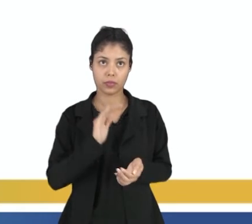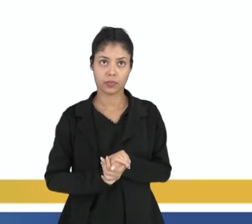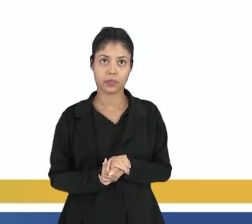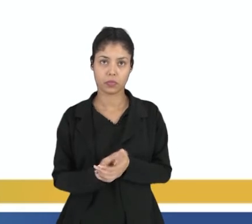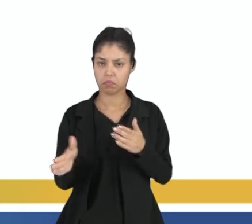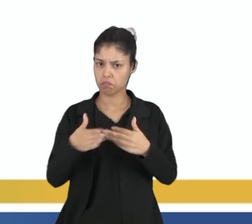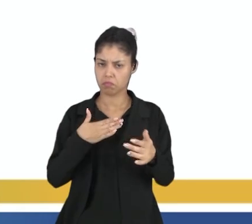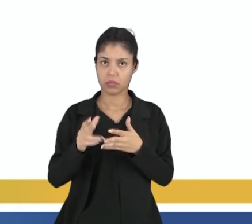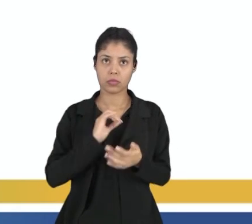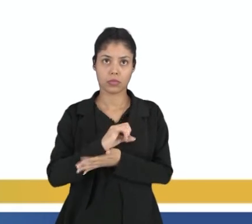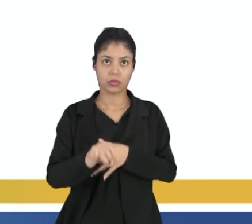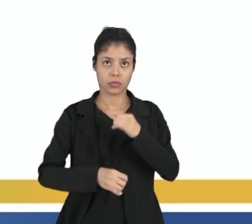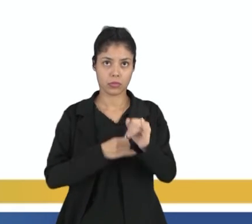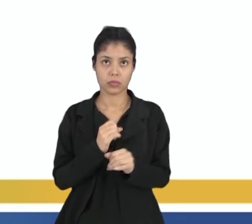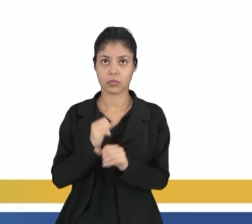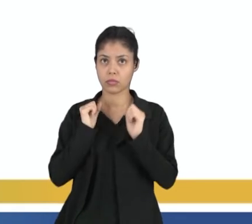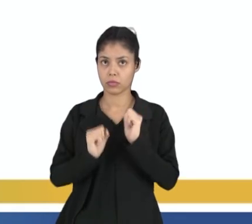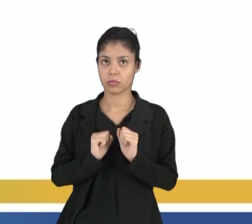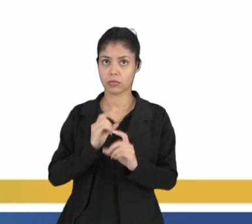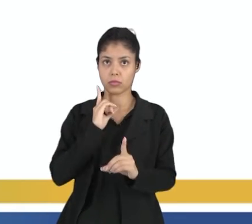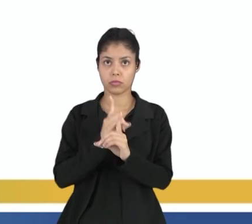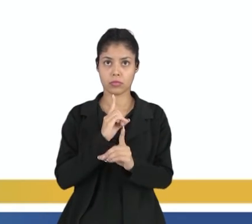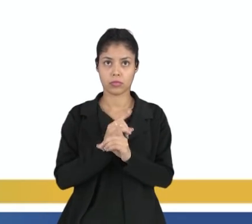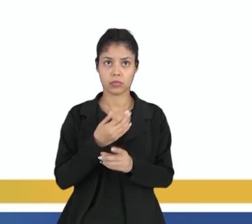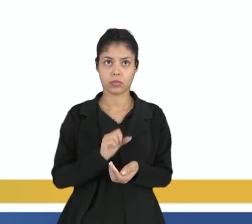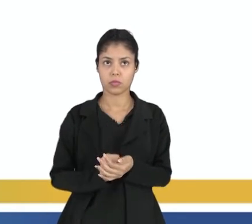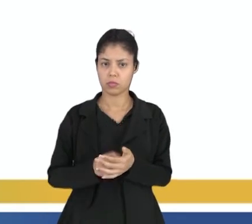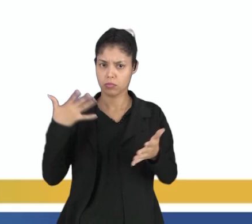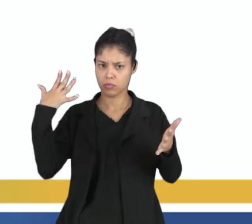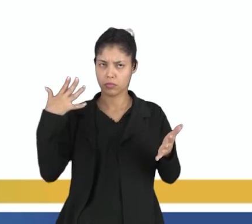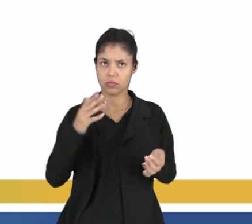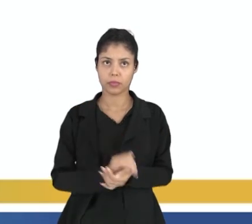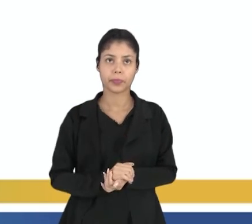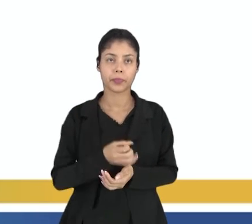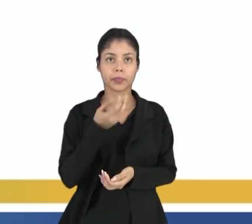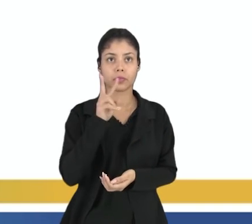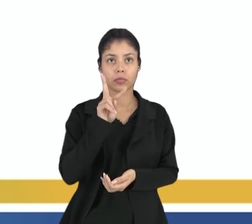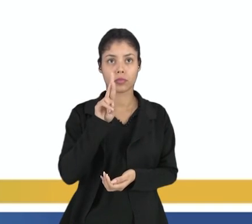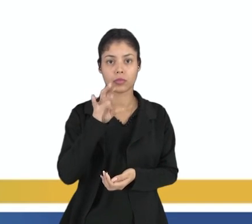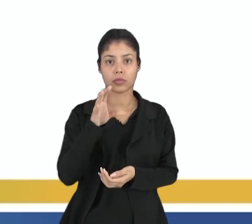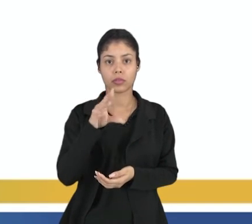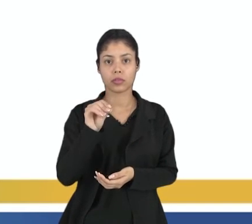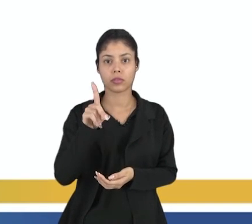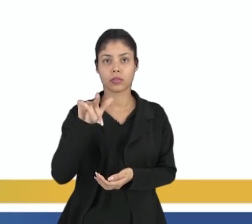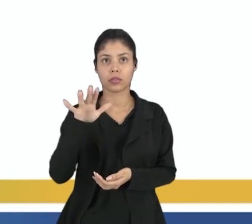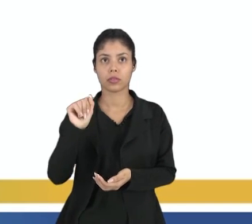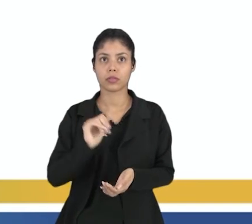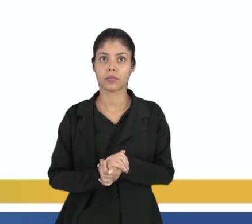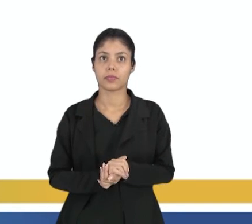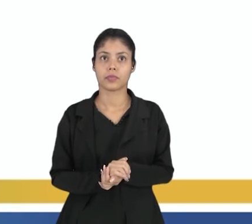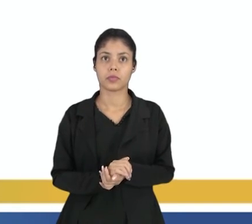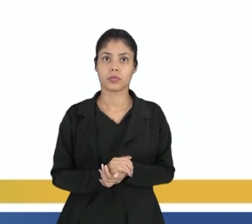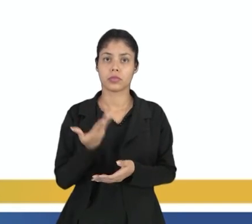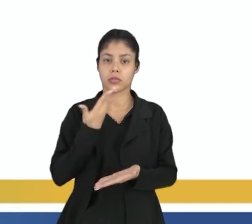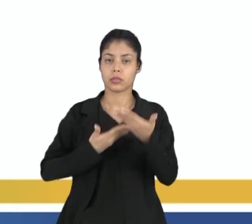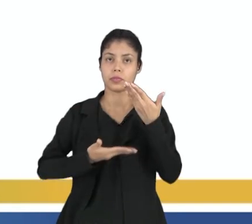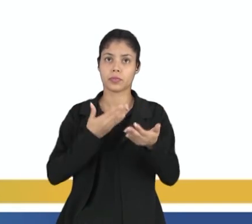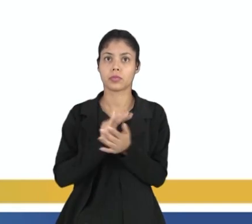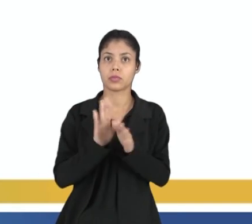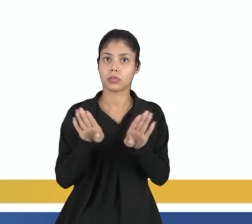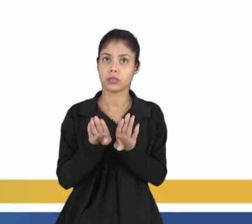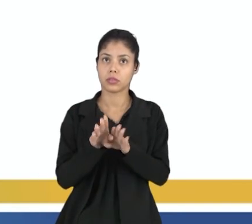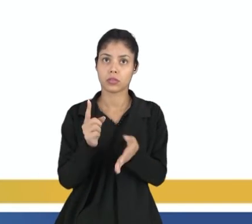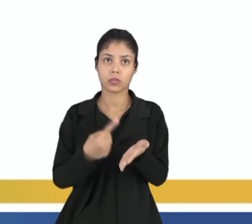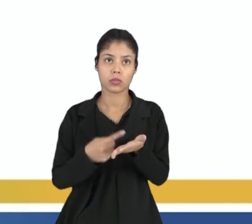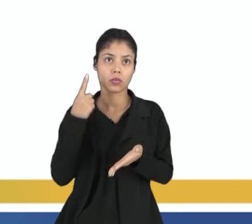são independentes. Na internet, podemos encontrar inúmeros infográficos virtuais, interativos, que